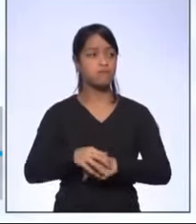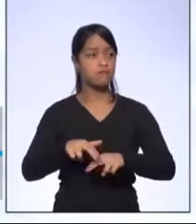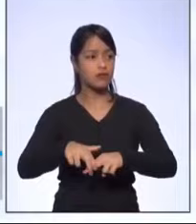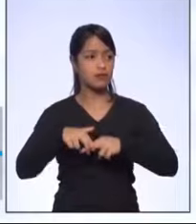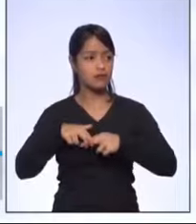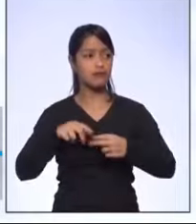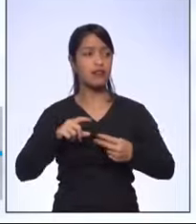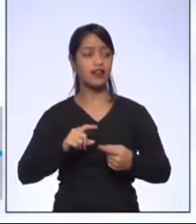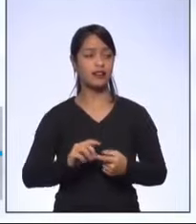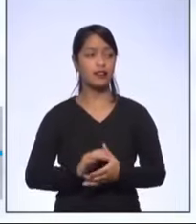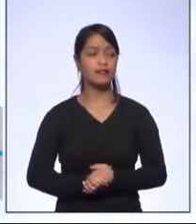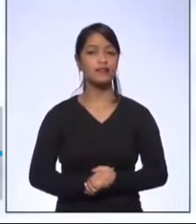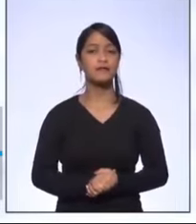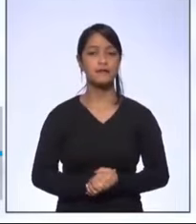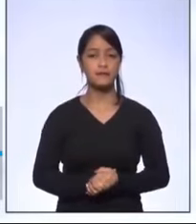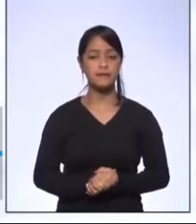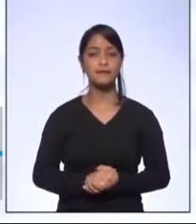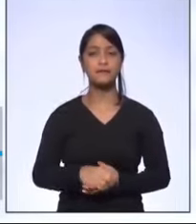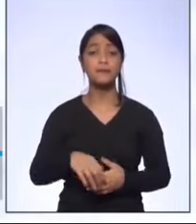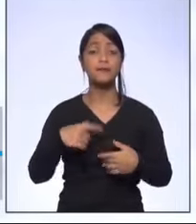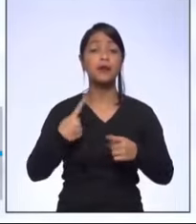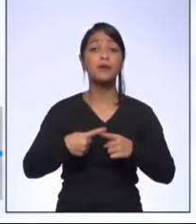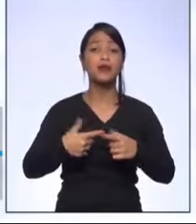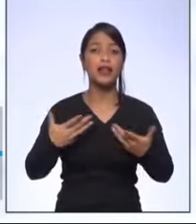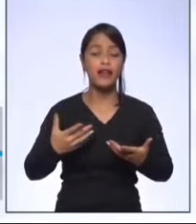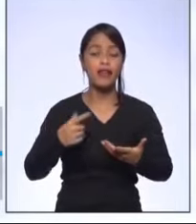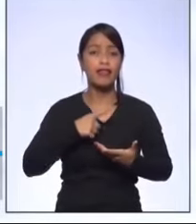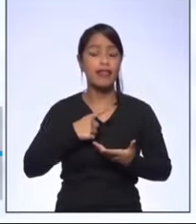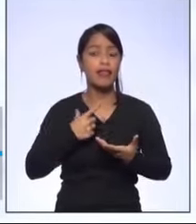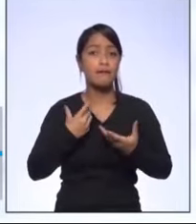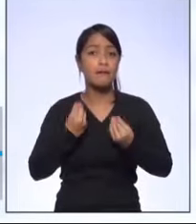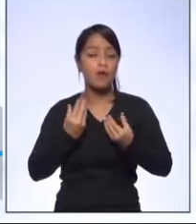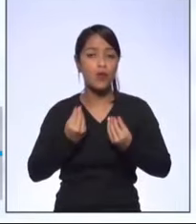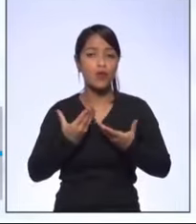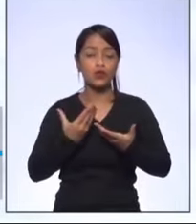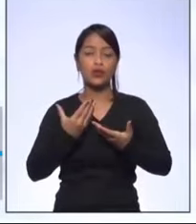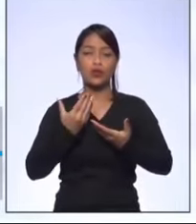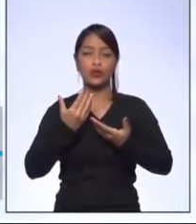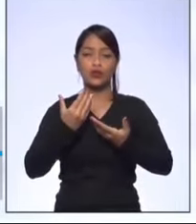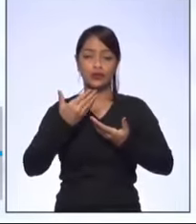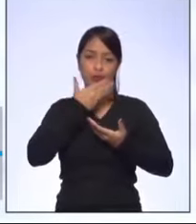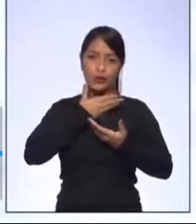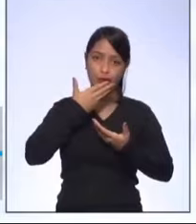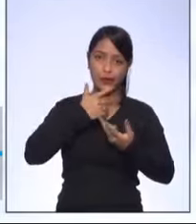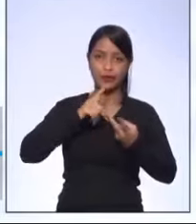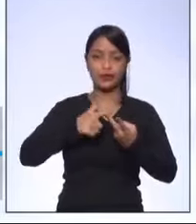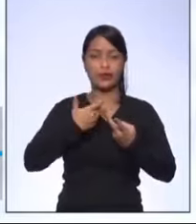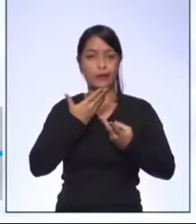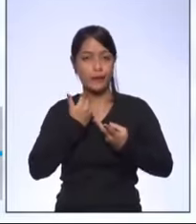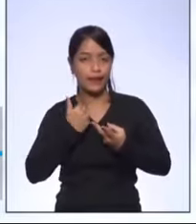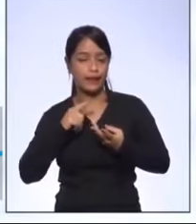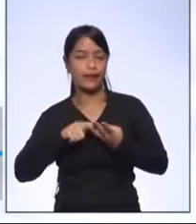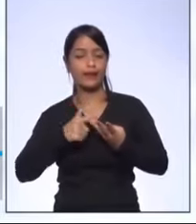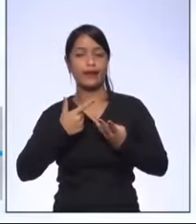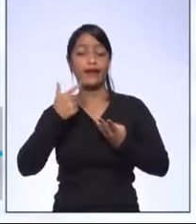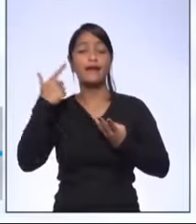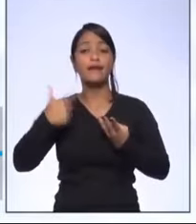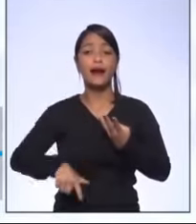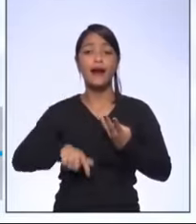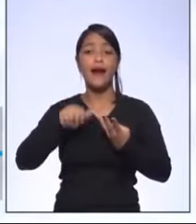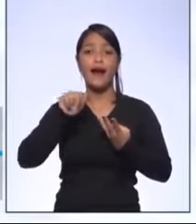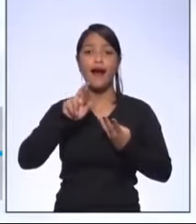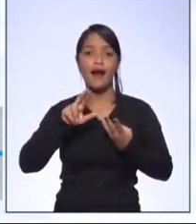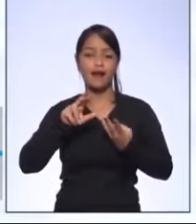ali, porque aí manda bastante alimento e manda bastante oxigênio, né? Você nunca ouviu falar de oxigenar o cérebro,